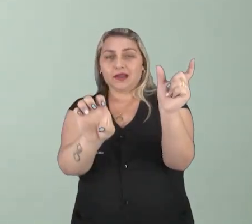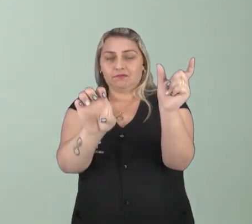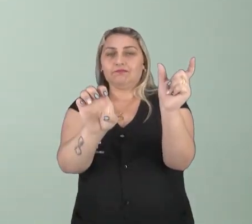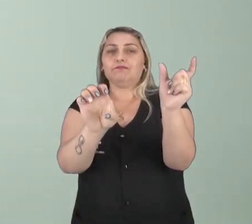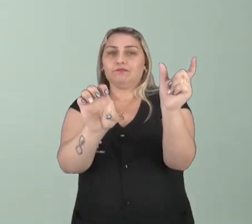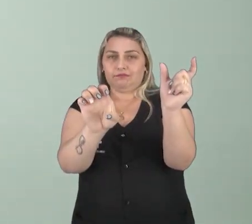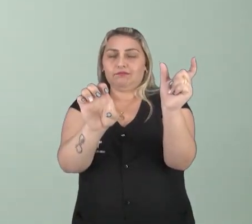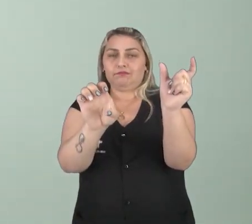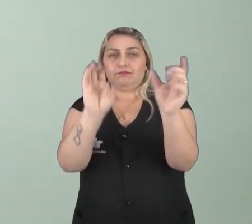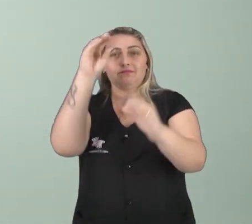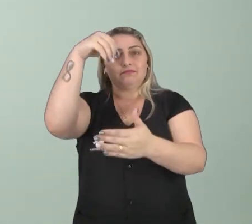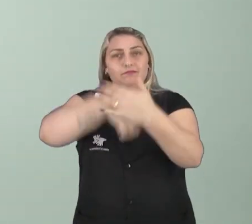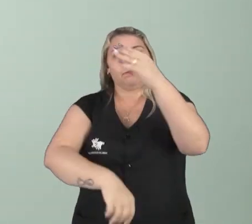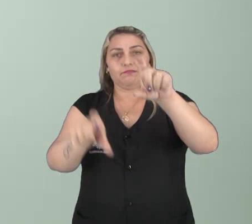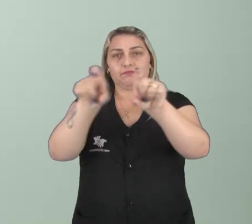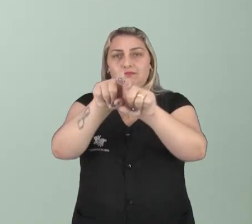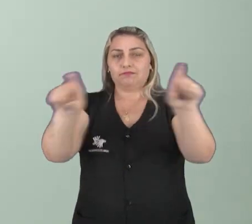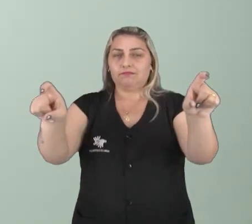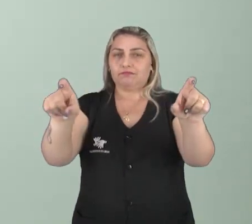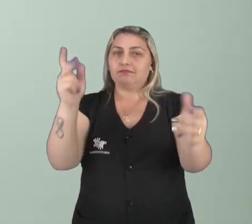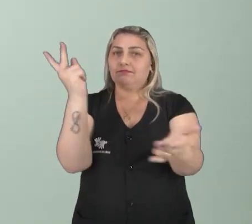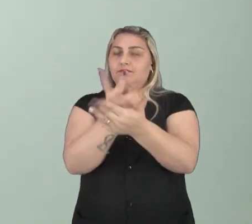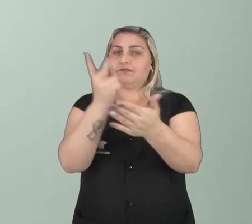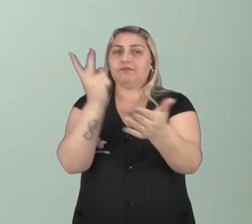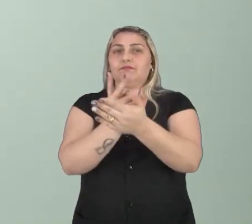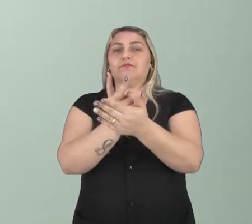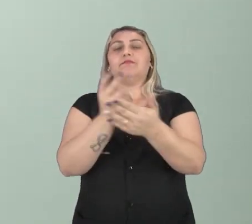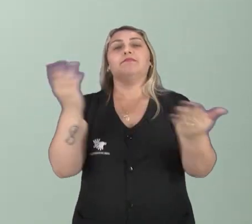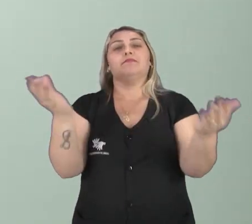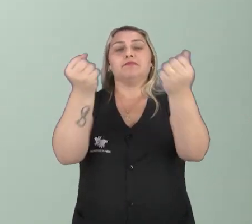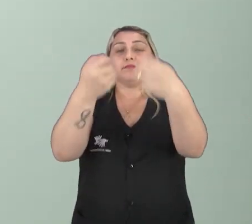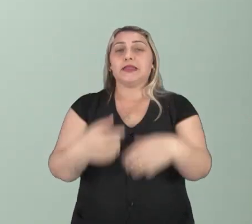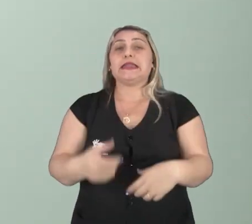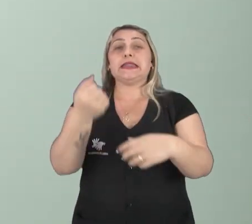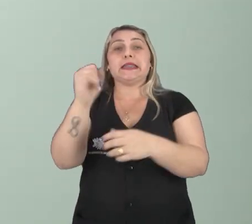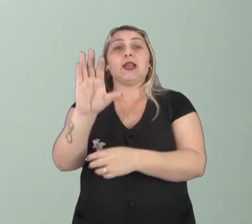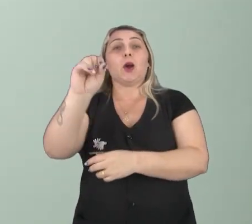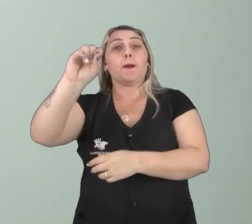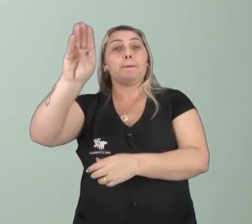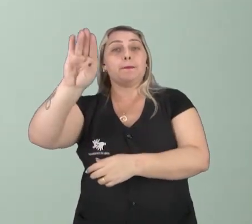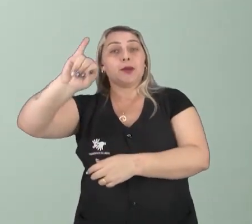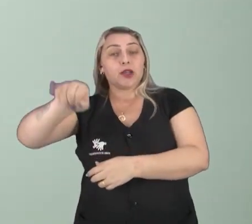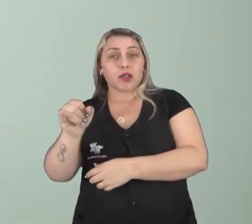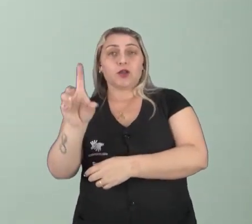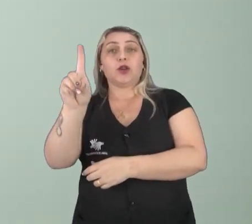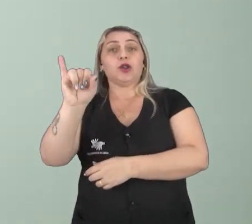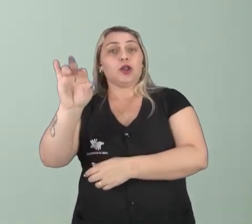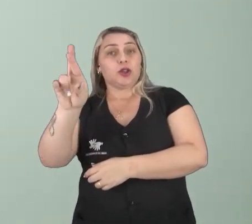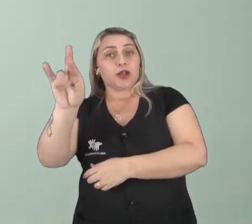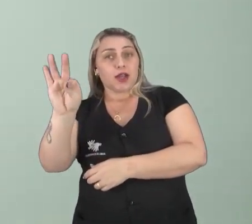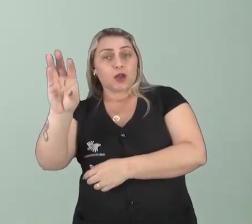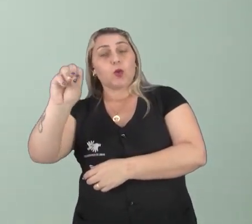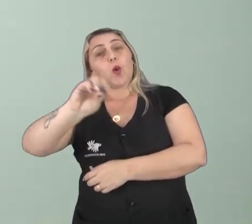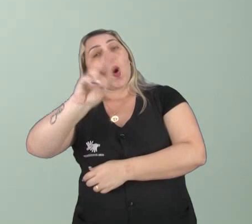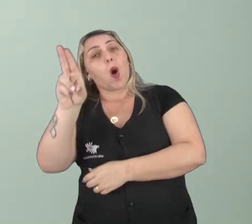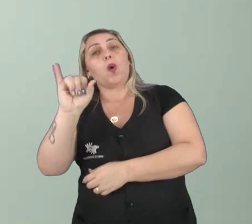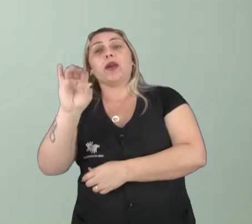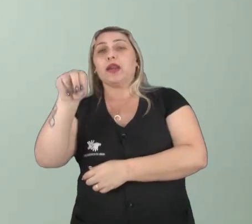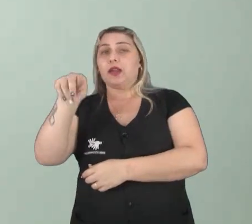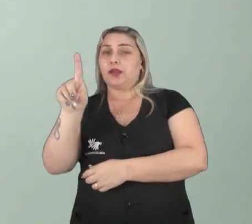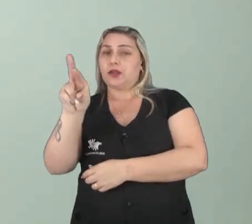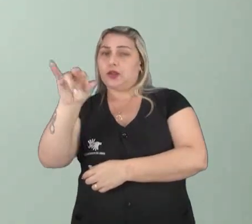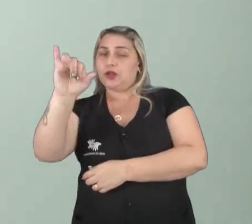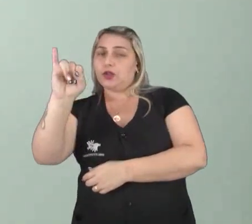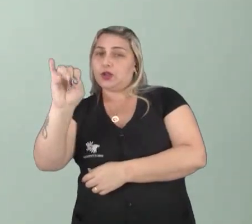dessa oração. Sempre ele vai determinar se é um objeto direto ou indireto, tá? Quem